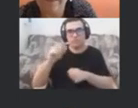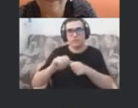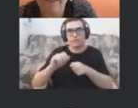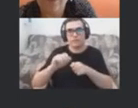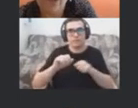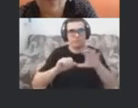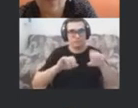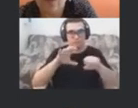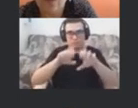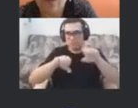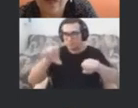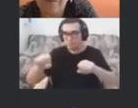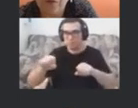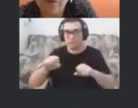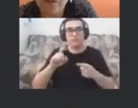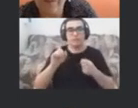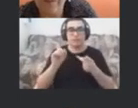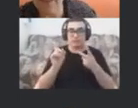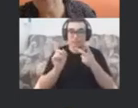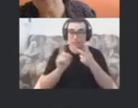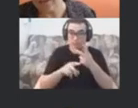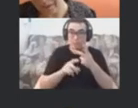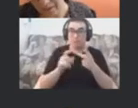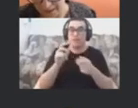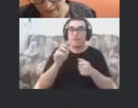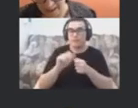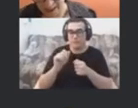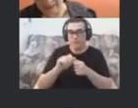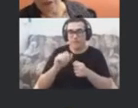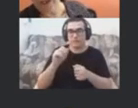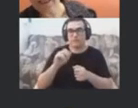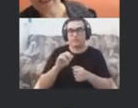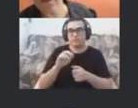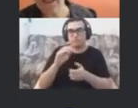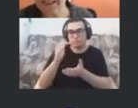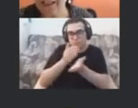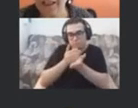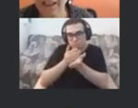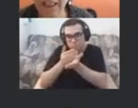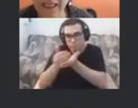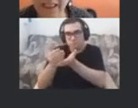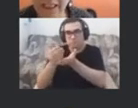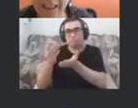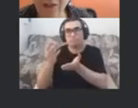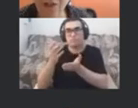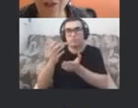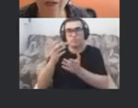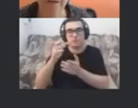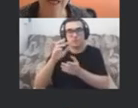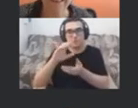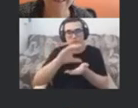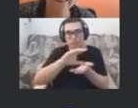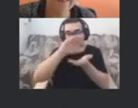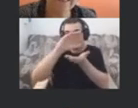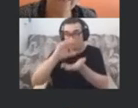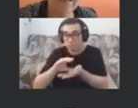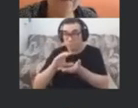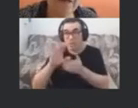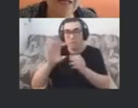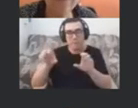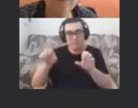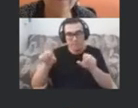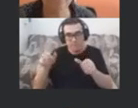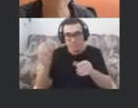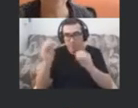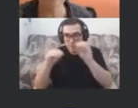com estratégias de introdução da amostra para melhorar a sensibilidade da técnica que a gente trabalha.